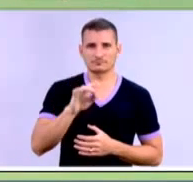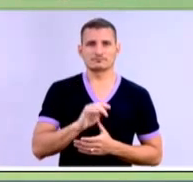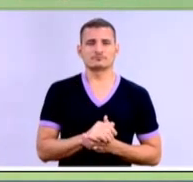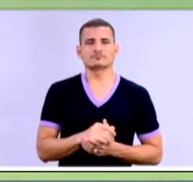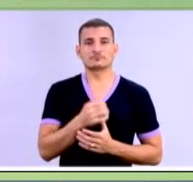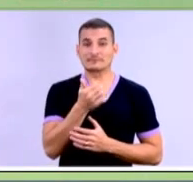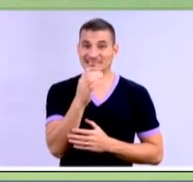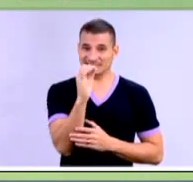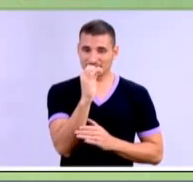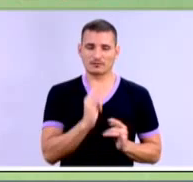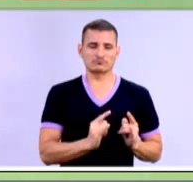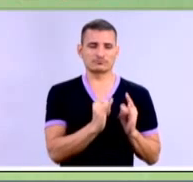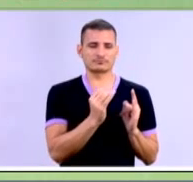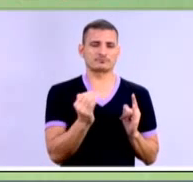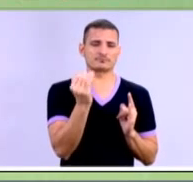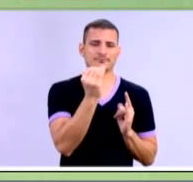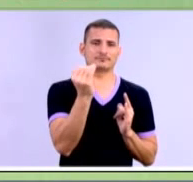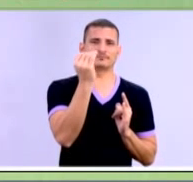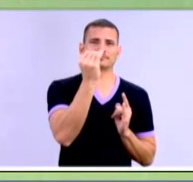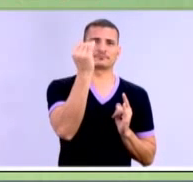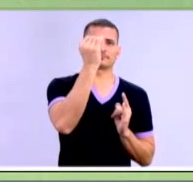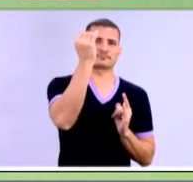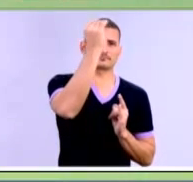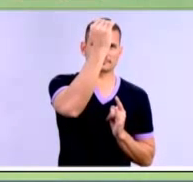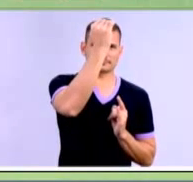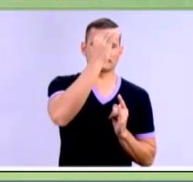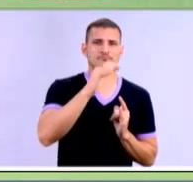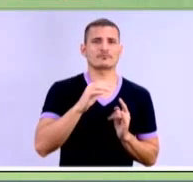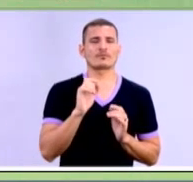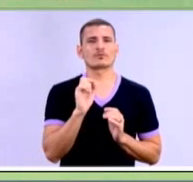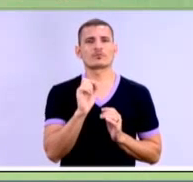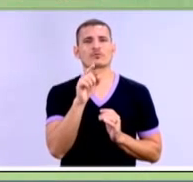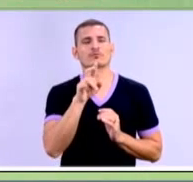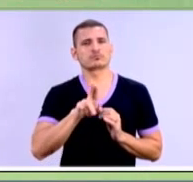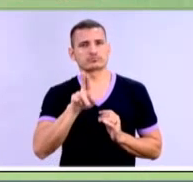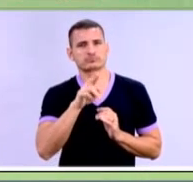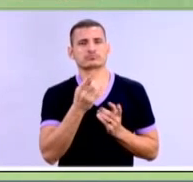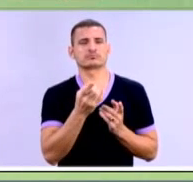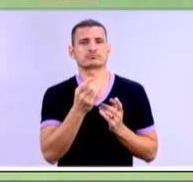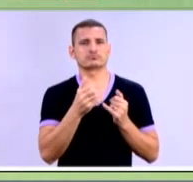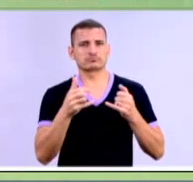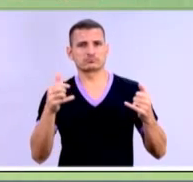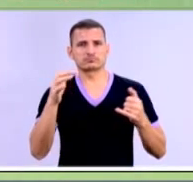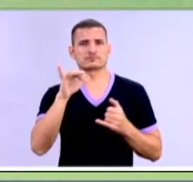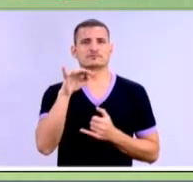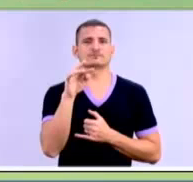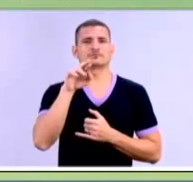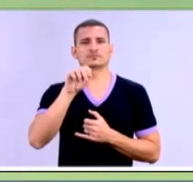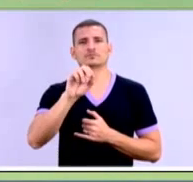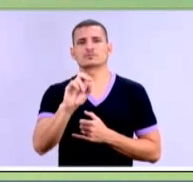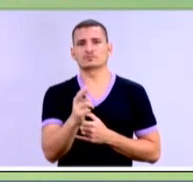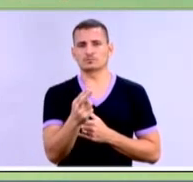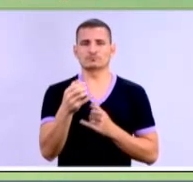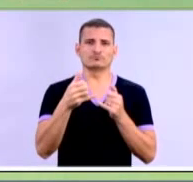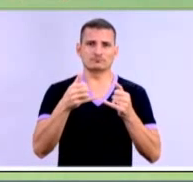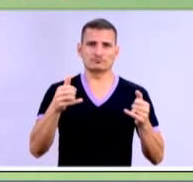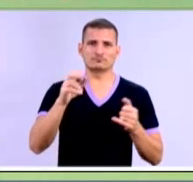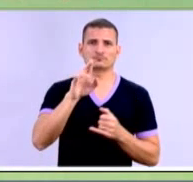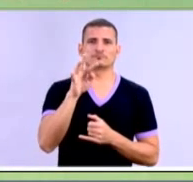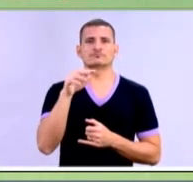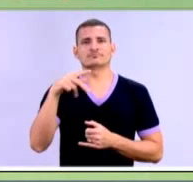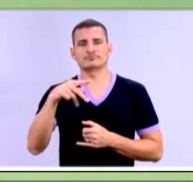andares. Isso indica que você poderia utilizar fibra ótica ou cabo UTP, mas pelo fato